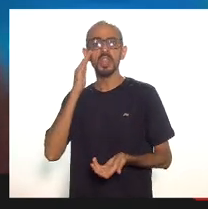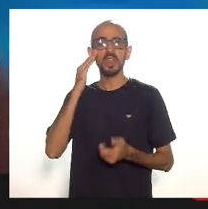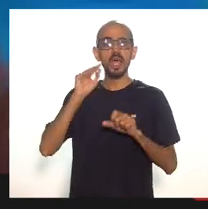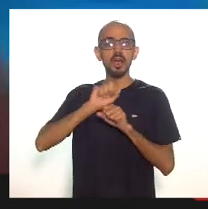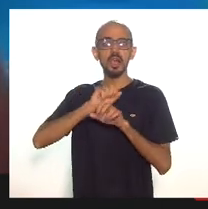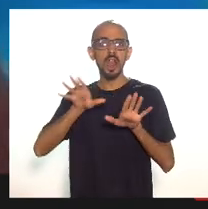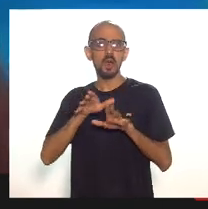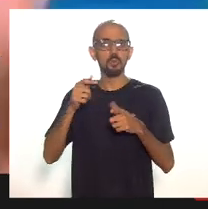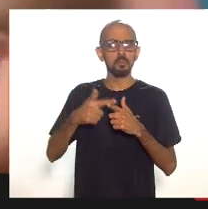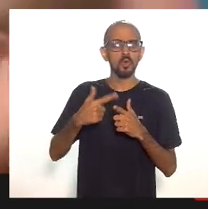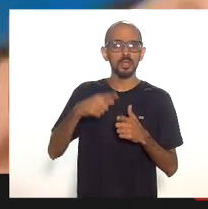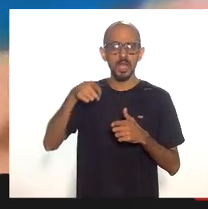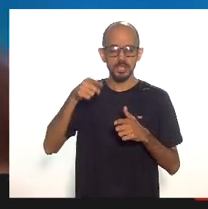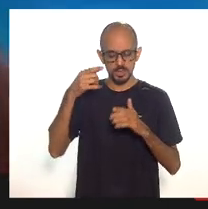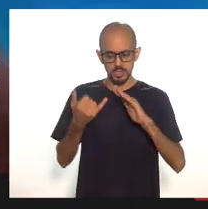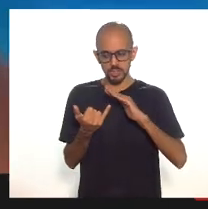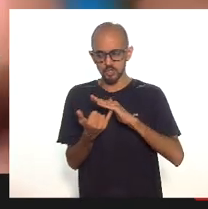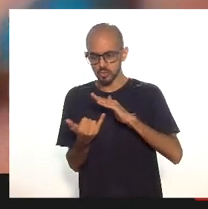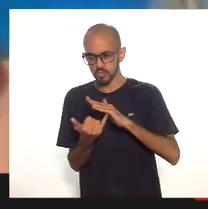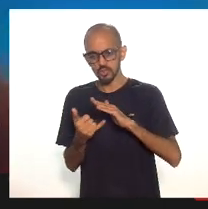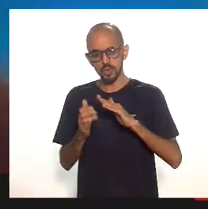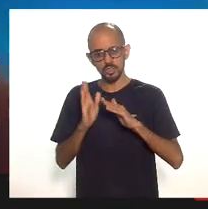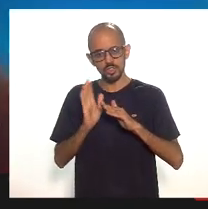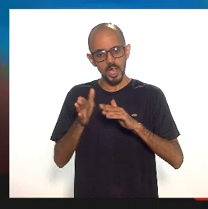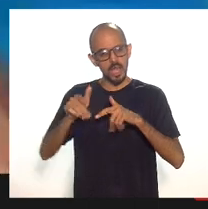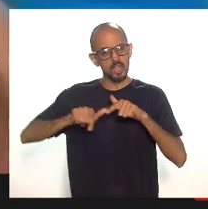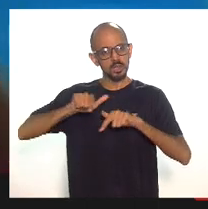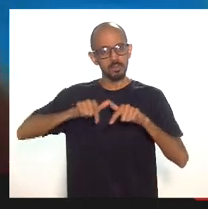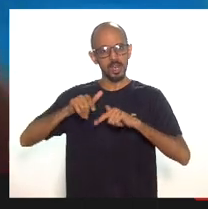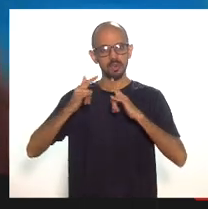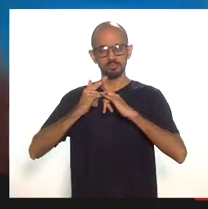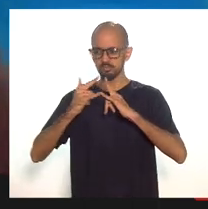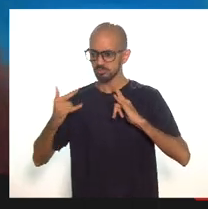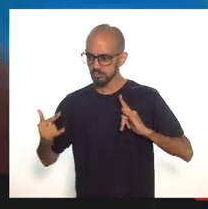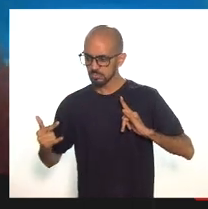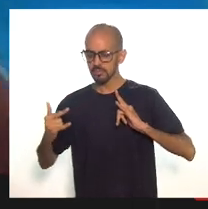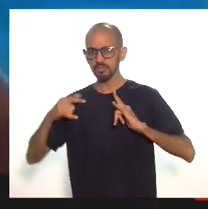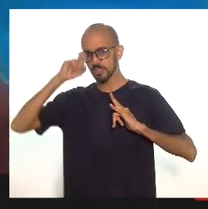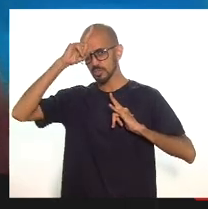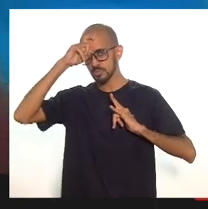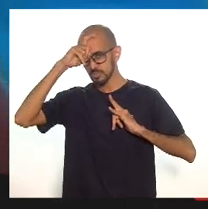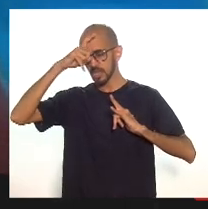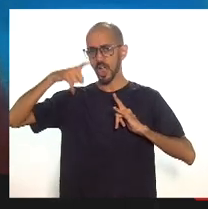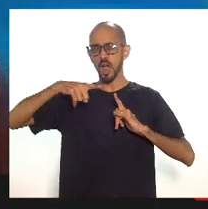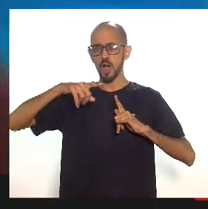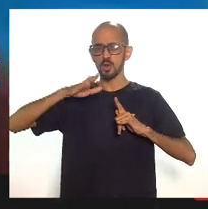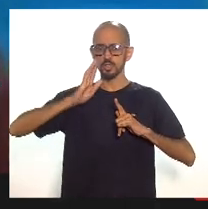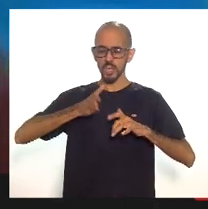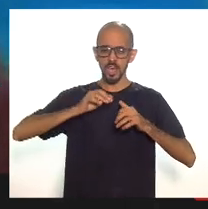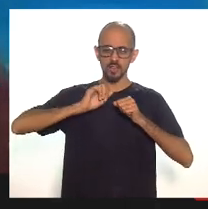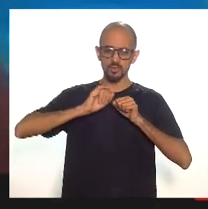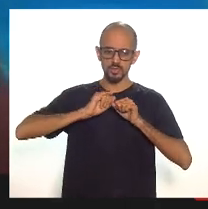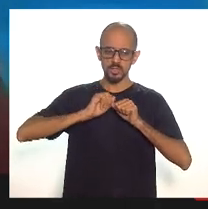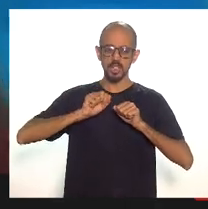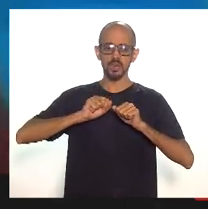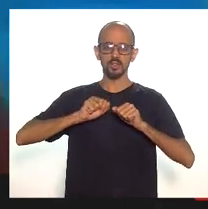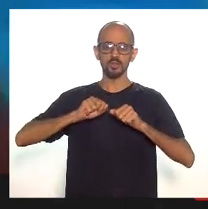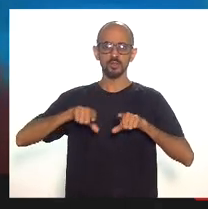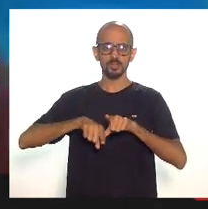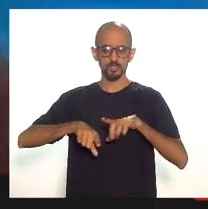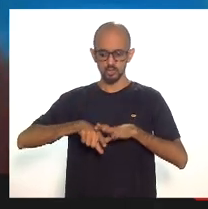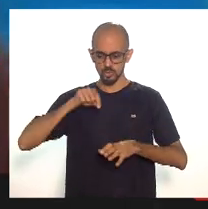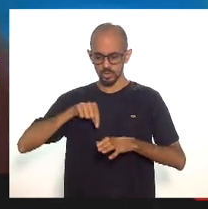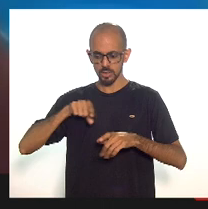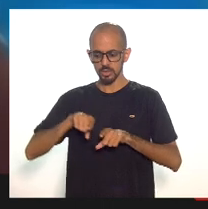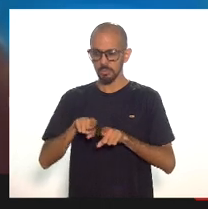Porque essas instituições já trabalharam anteriormente, já fizeram suas estados de campanha, já fizeram suas doações. Agora, eles trabalharam em escolher alguns hospitais ou serem escolhidos para